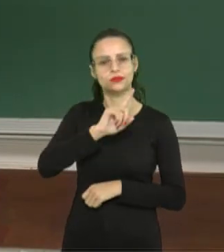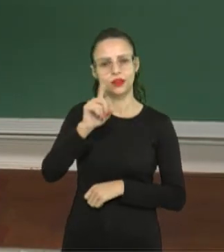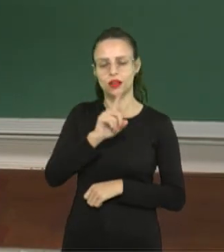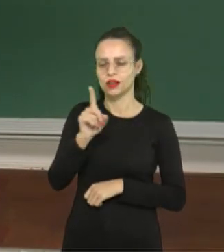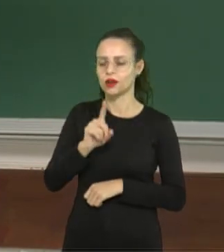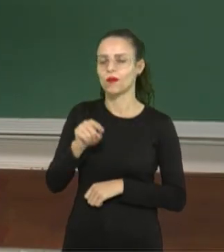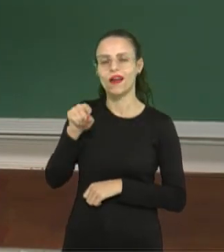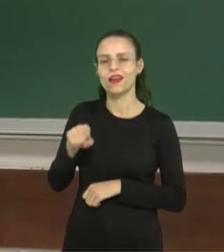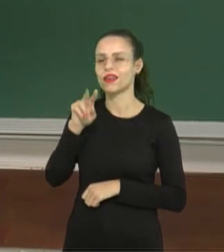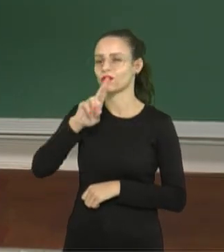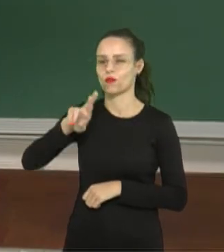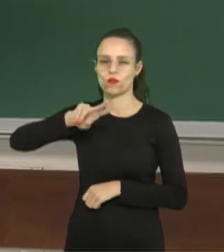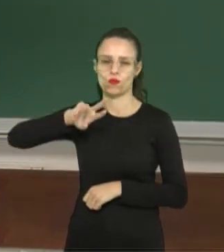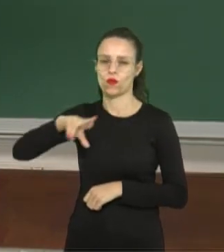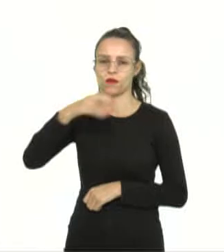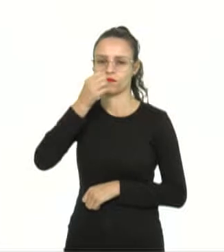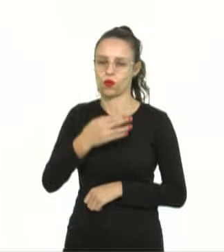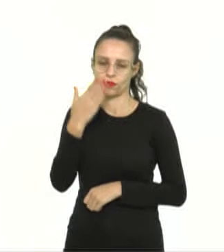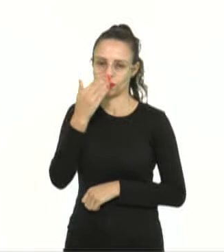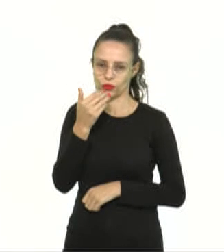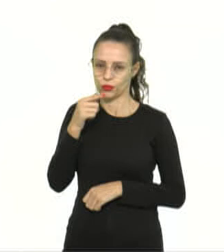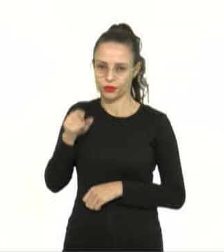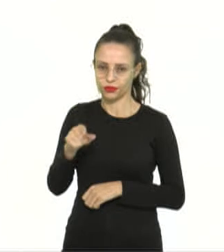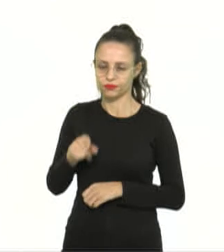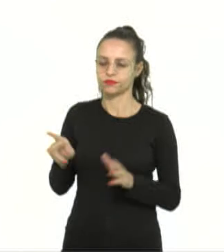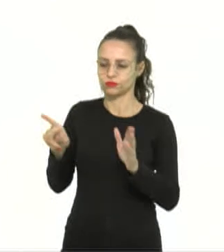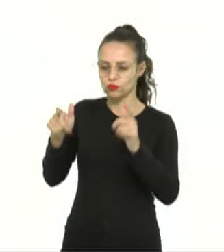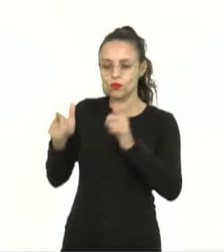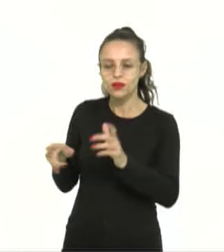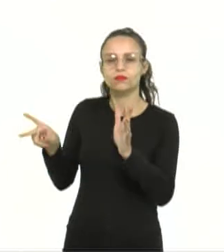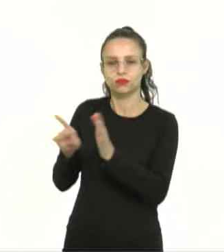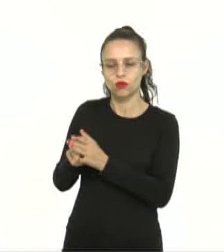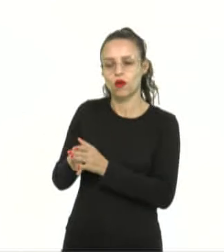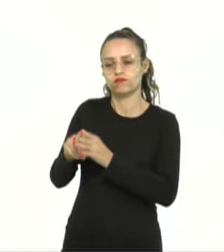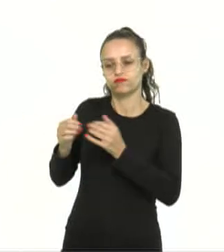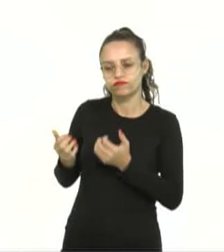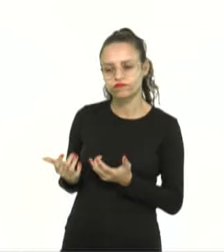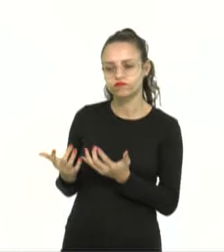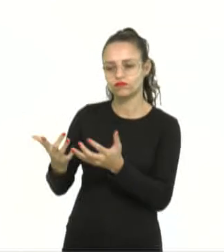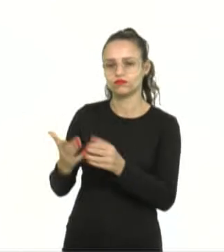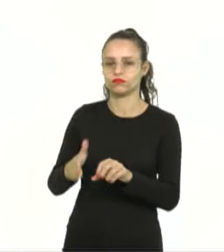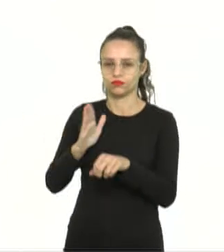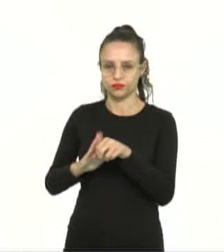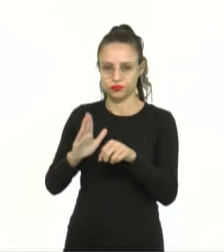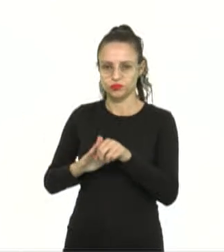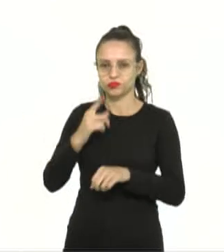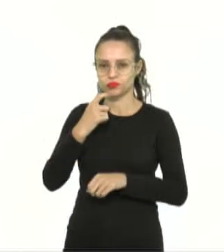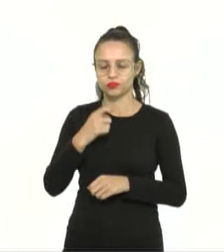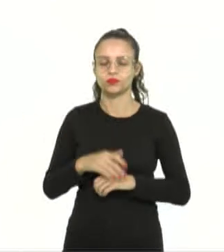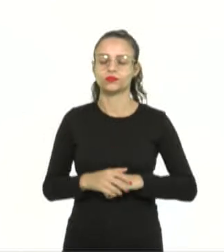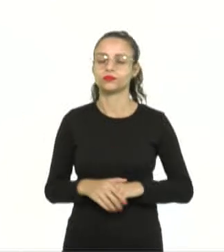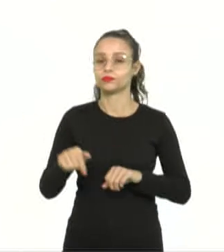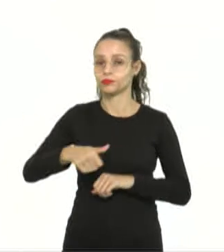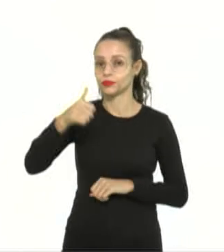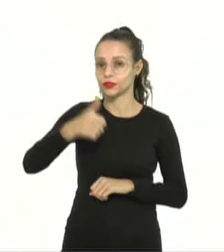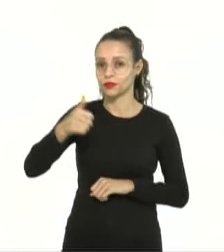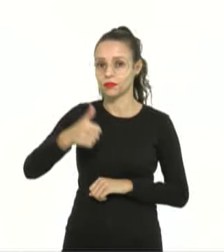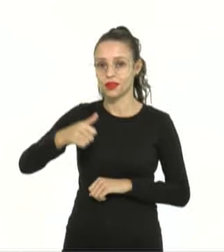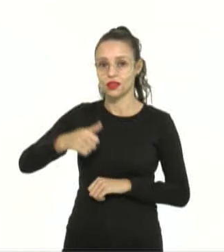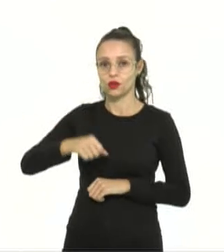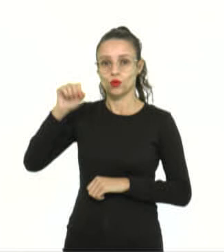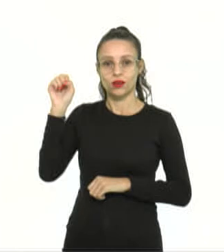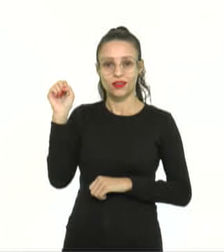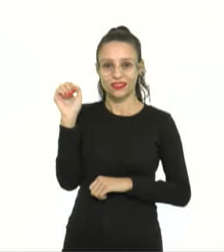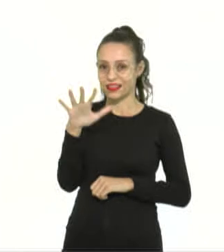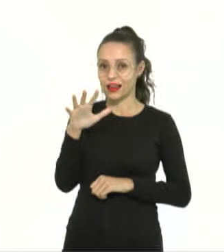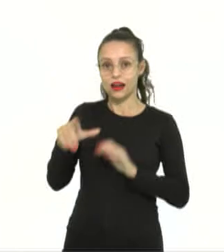fora. Há que aplastar os tomates antes de lançá-los. Então, tem que primeiro esmagar o tomate antes de